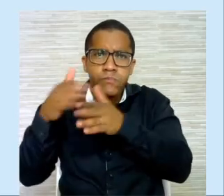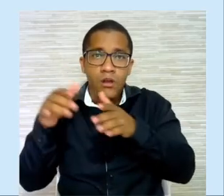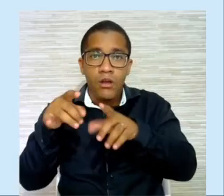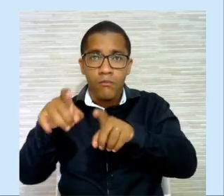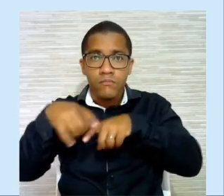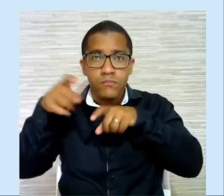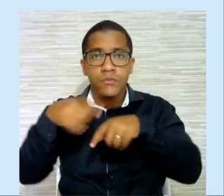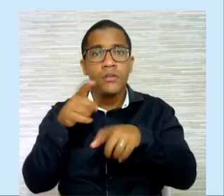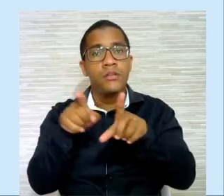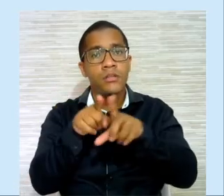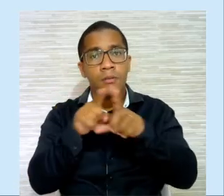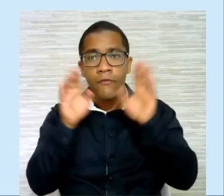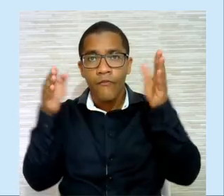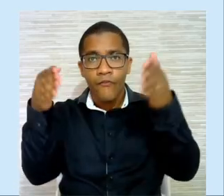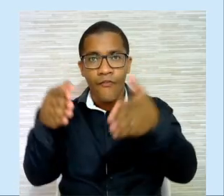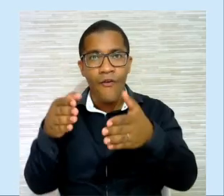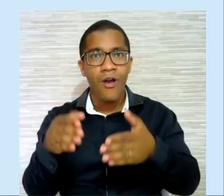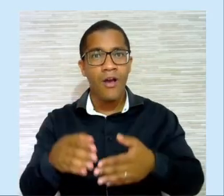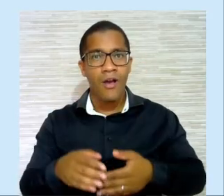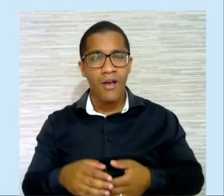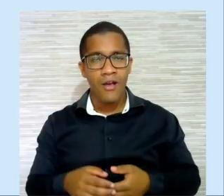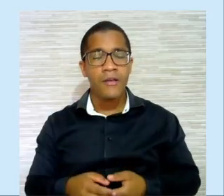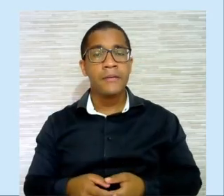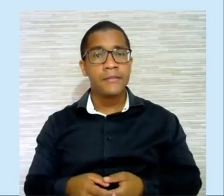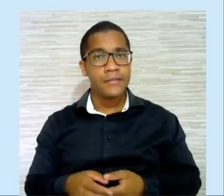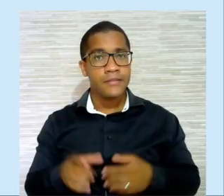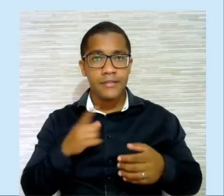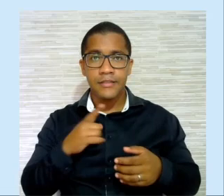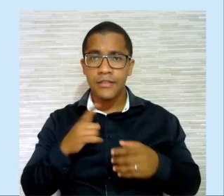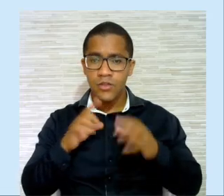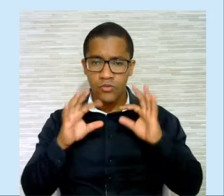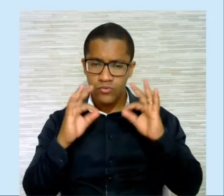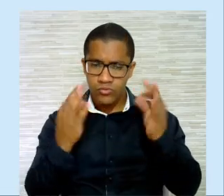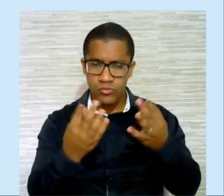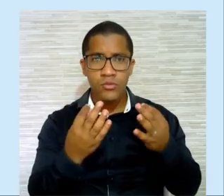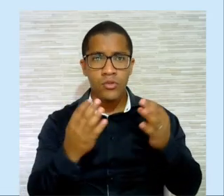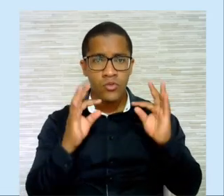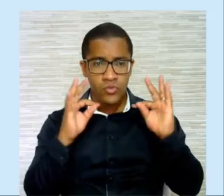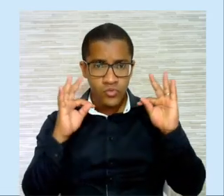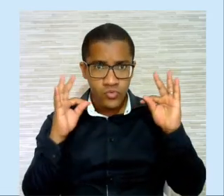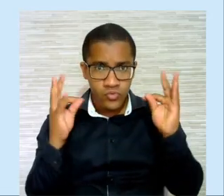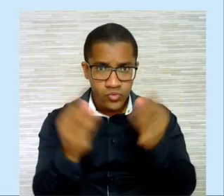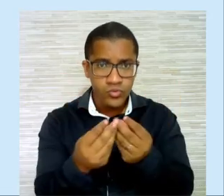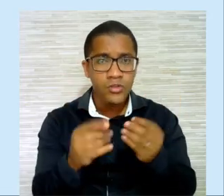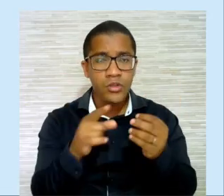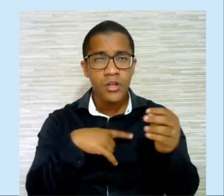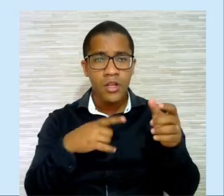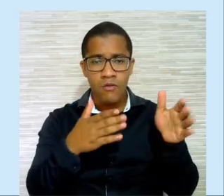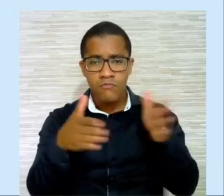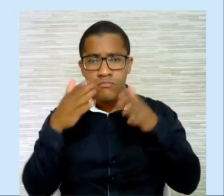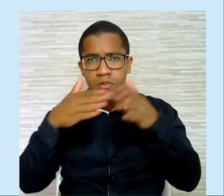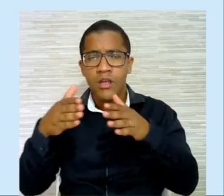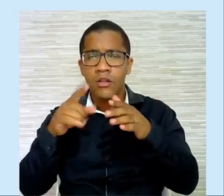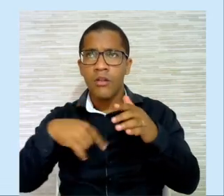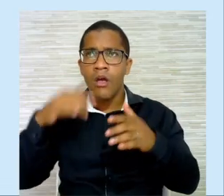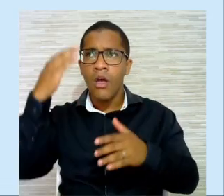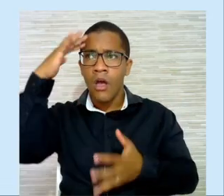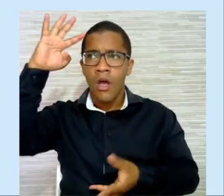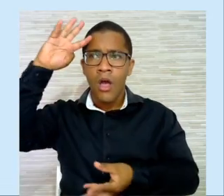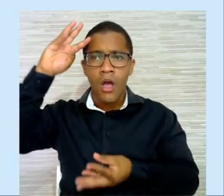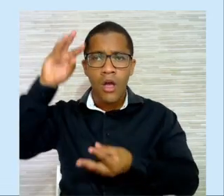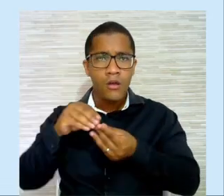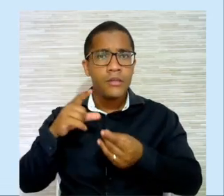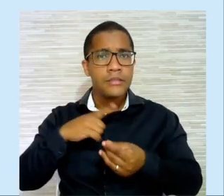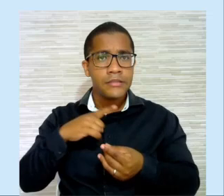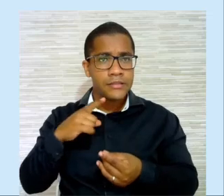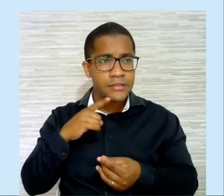agrícola, nessa produção agroindustrial. Ok, gente? Com todo esse ambiente, com toda essa produção, a gente vai entender